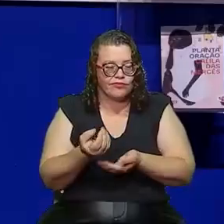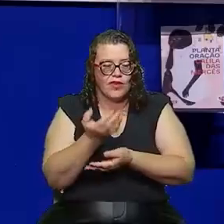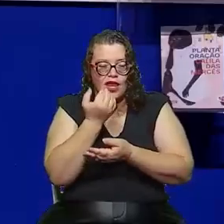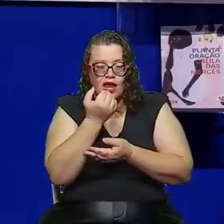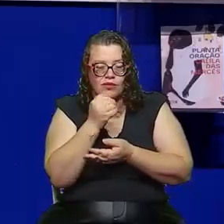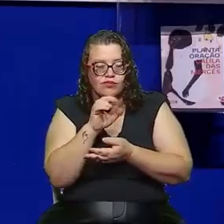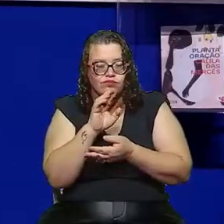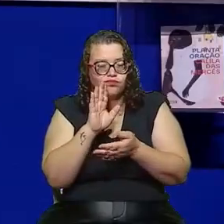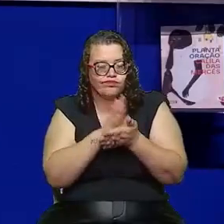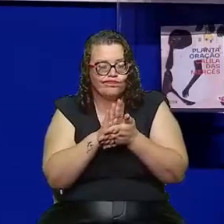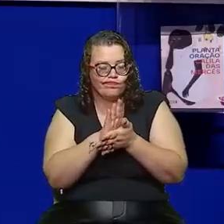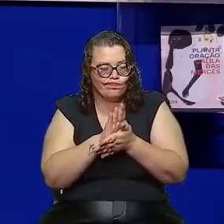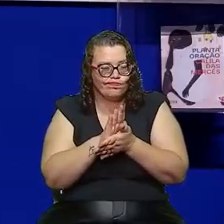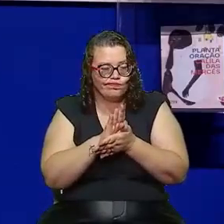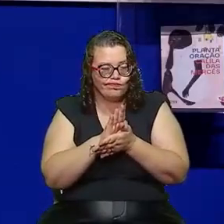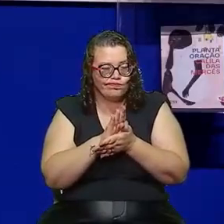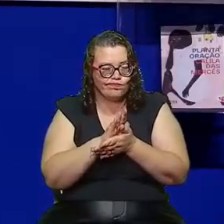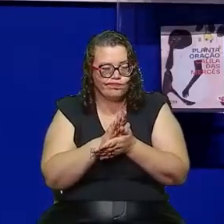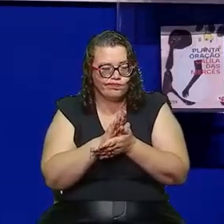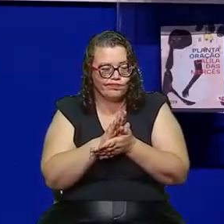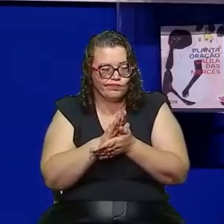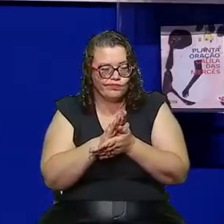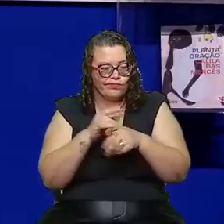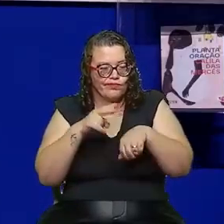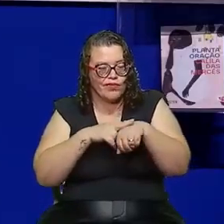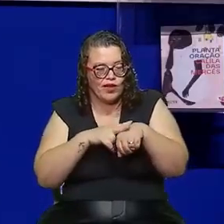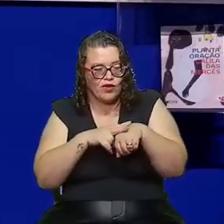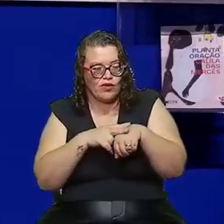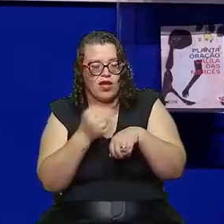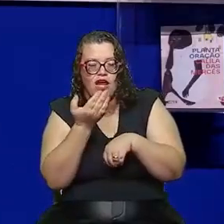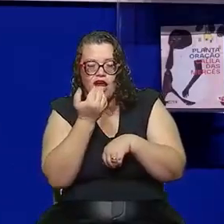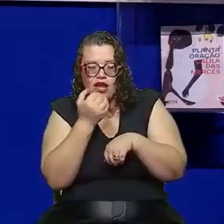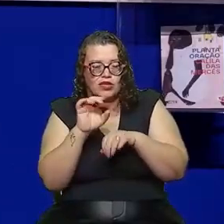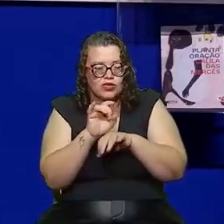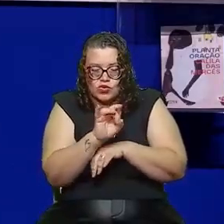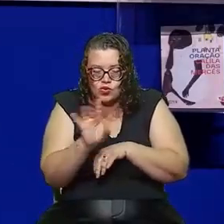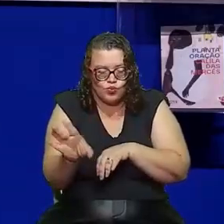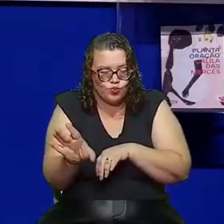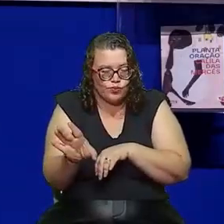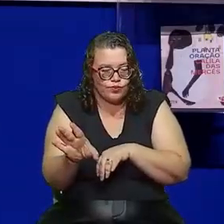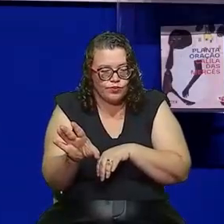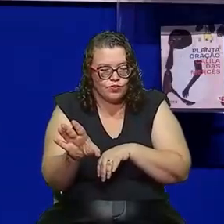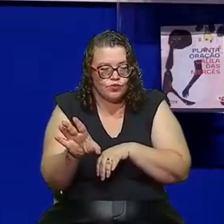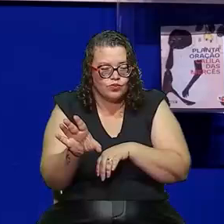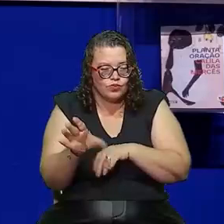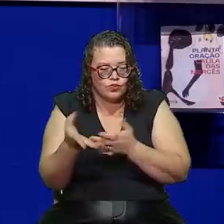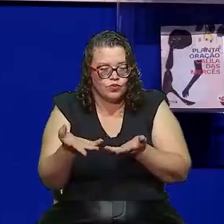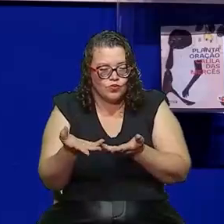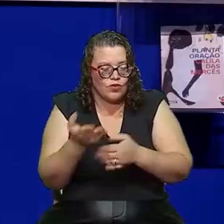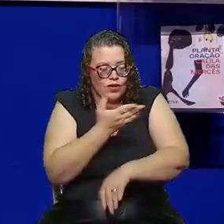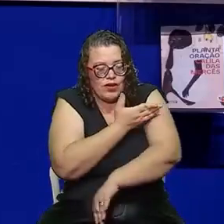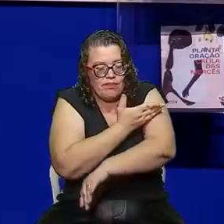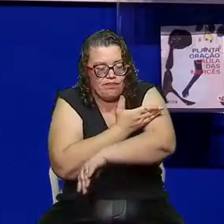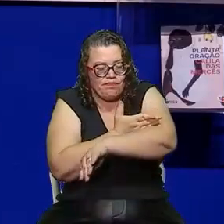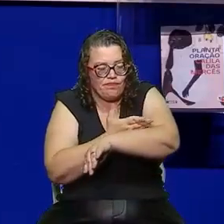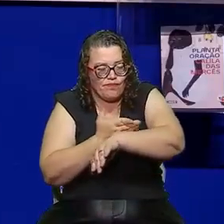veganismo, né, que tem uma parte do veganismo que é extremamente elitista, né, exercido por uma